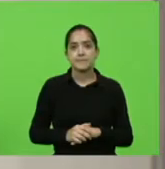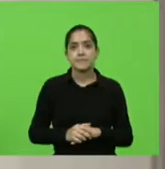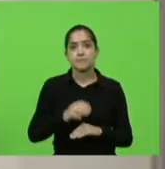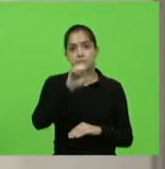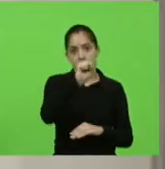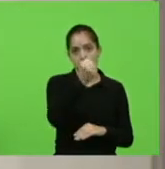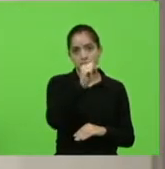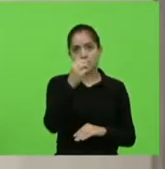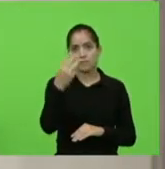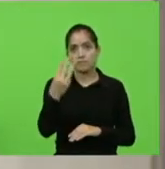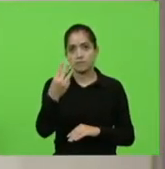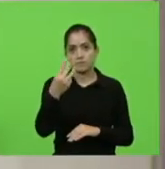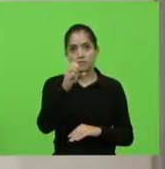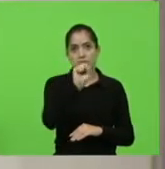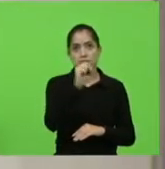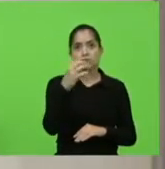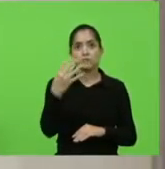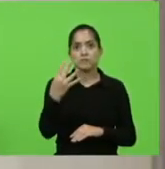83 e